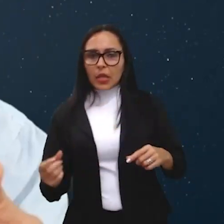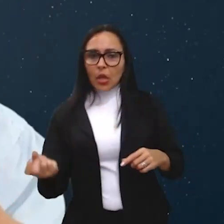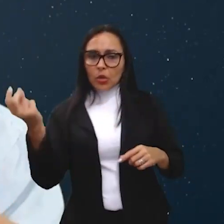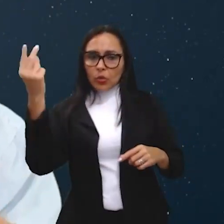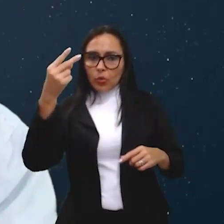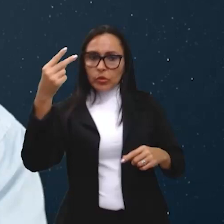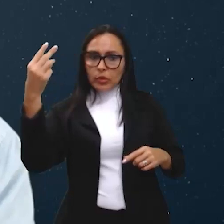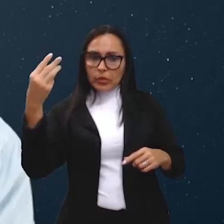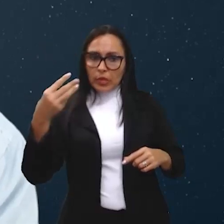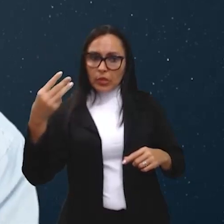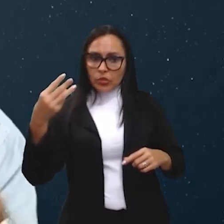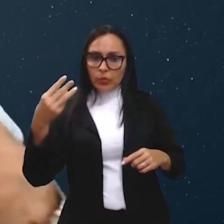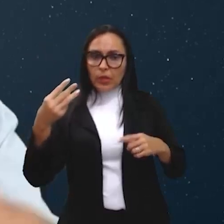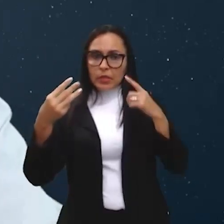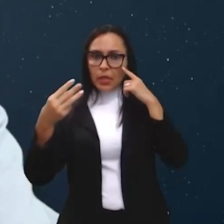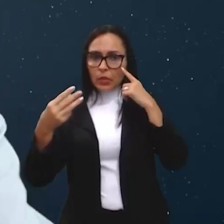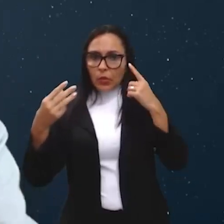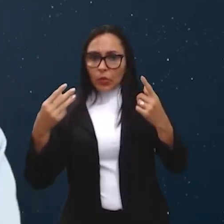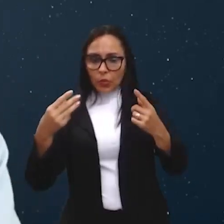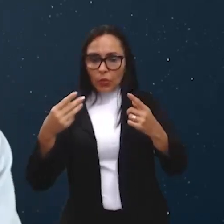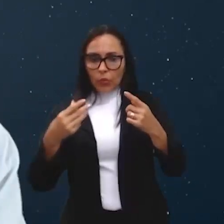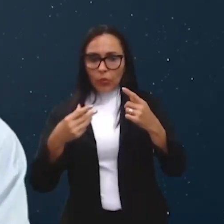tercetos, né? Com rimas